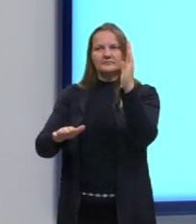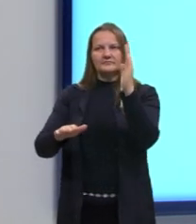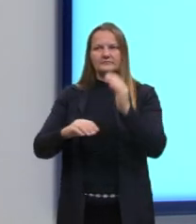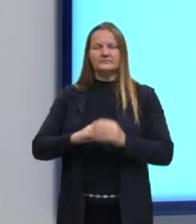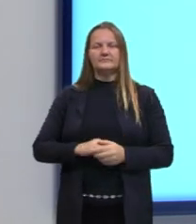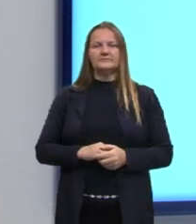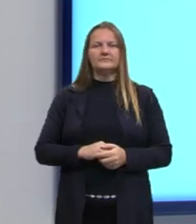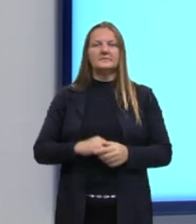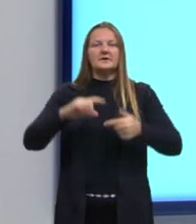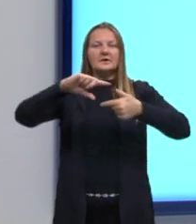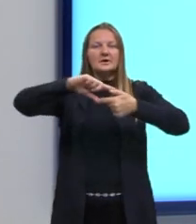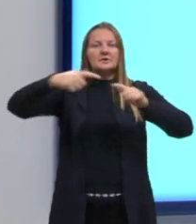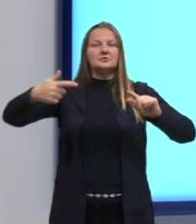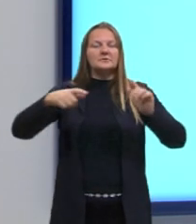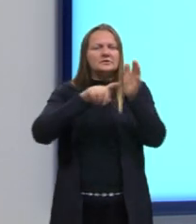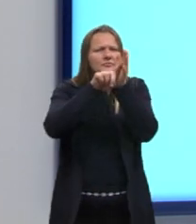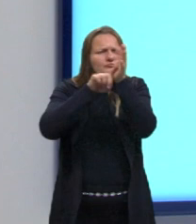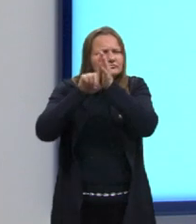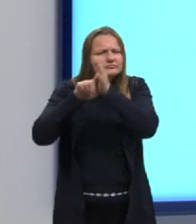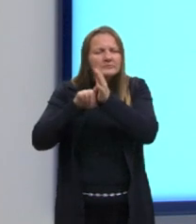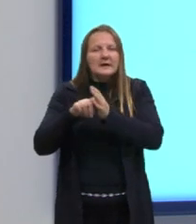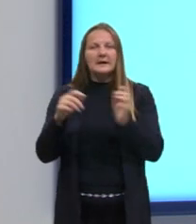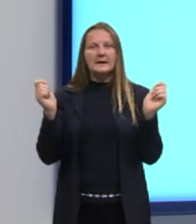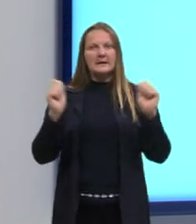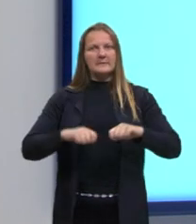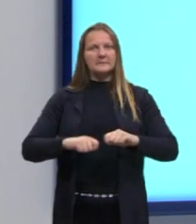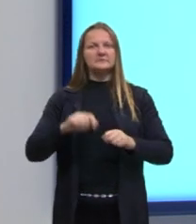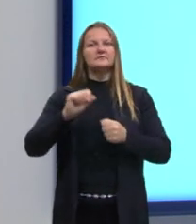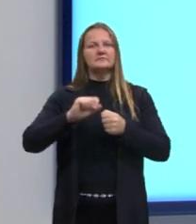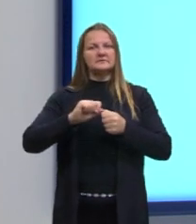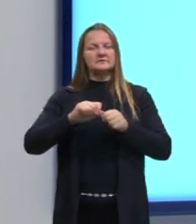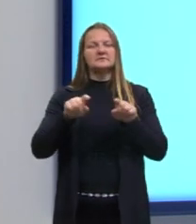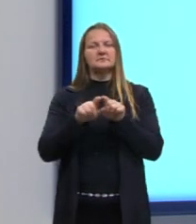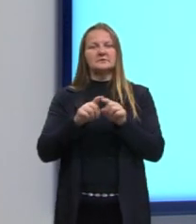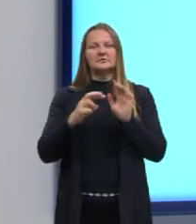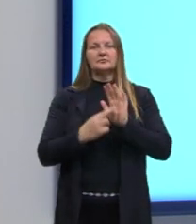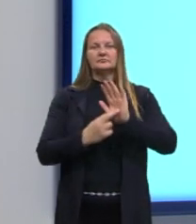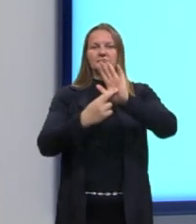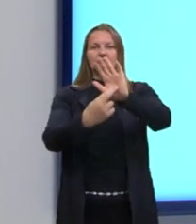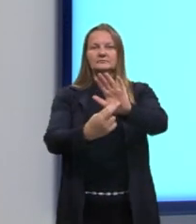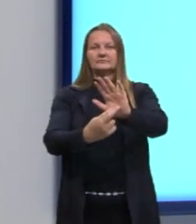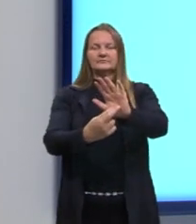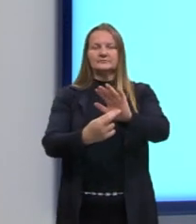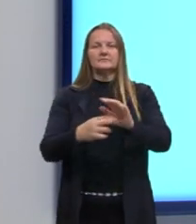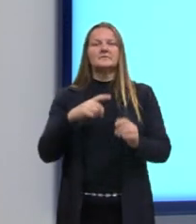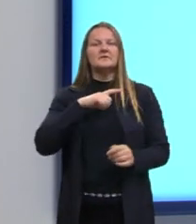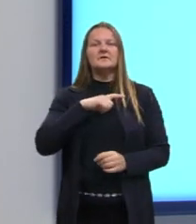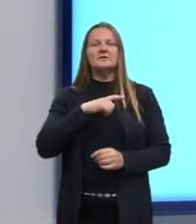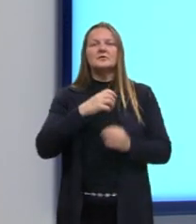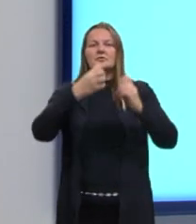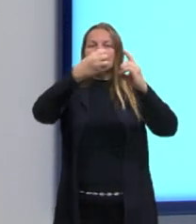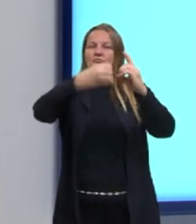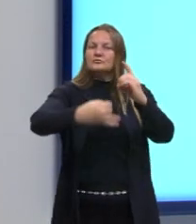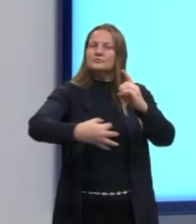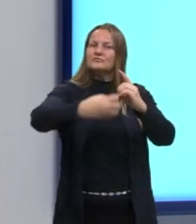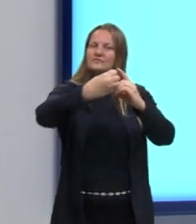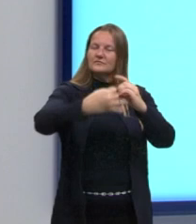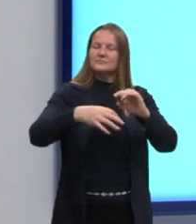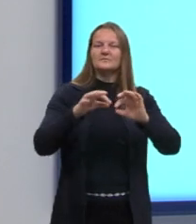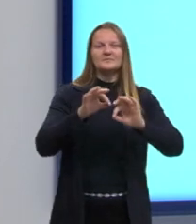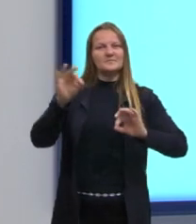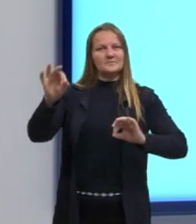na geometria analítica é possível realizar essa representação e descrever a reta né